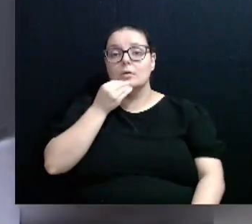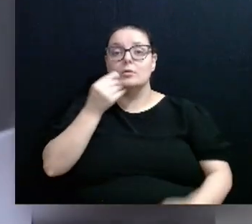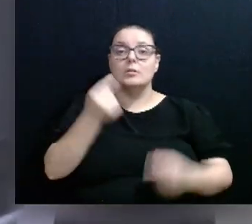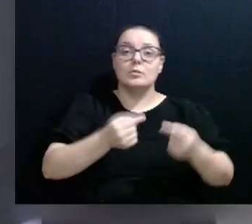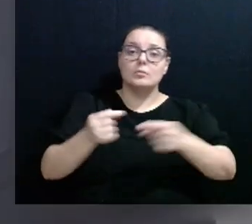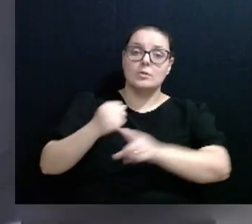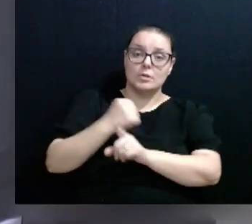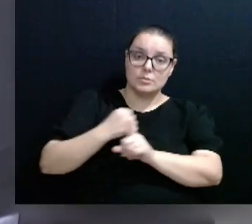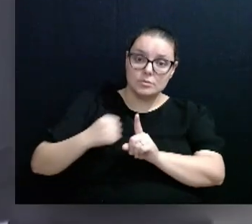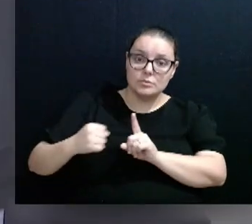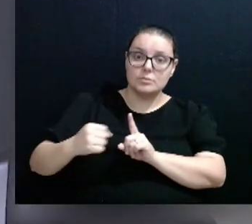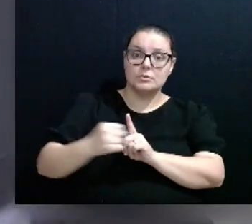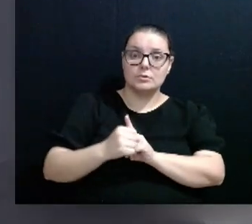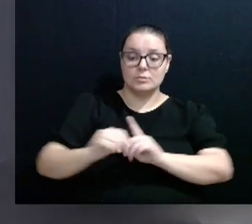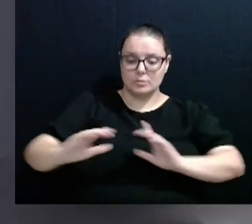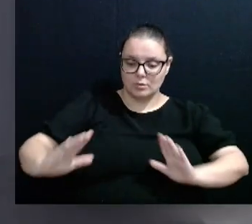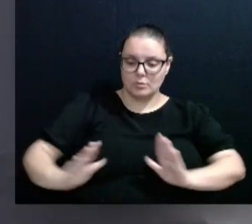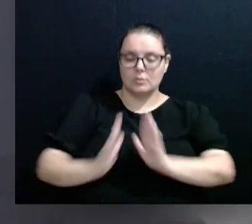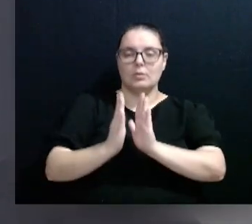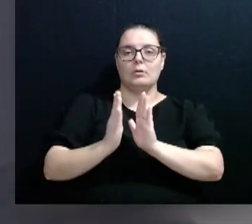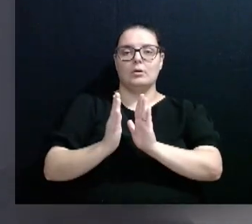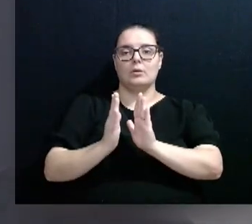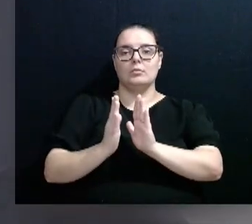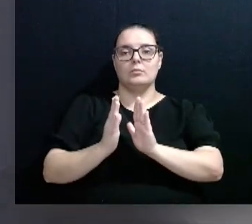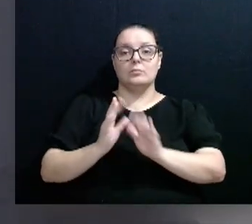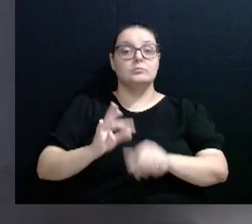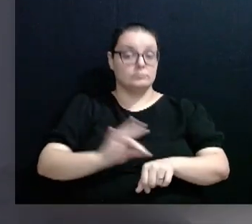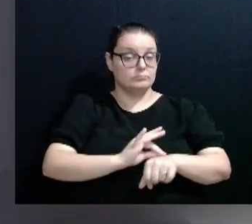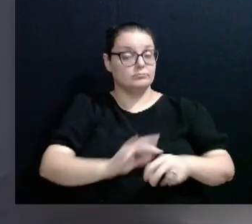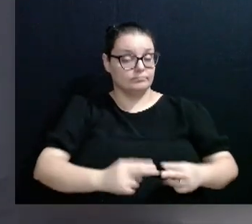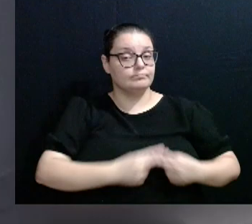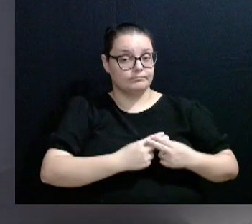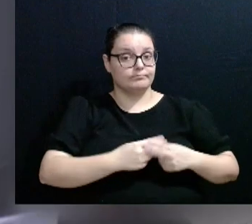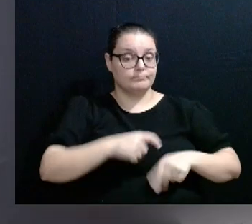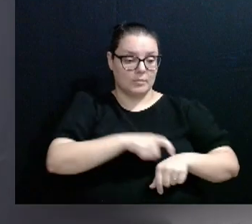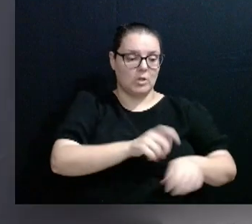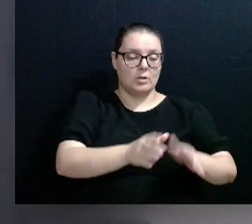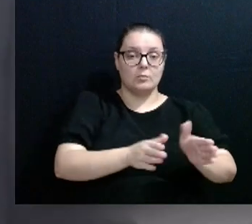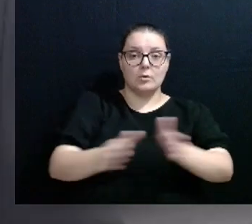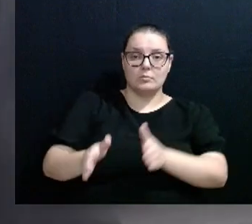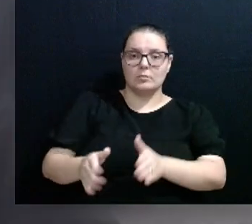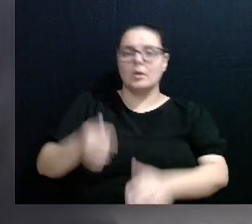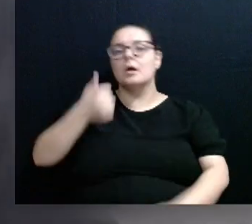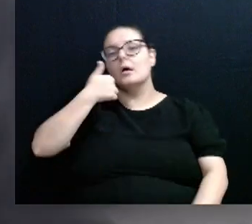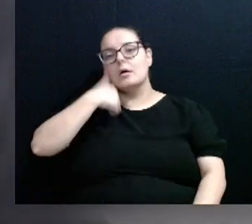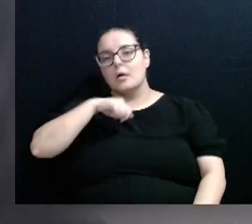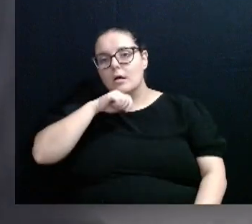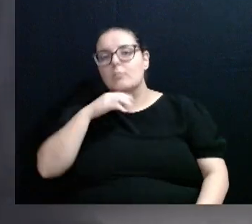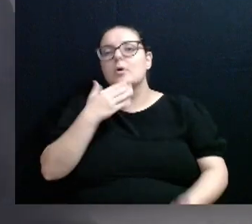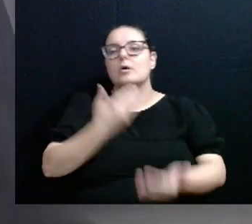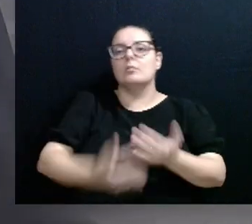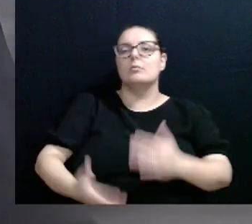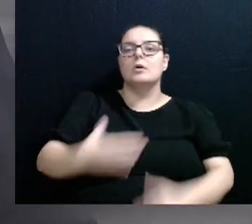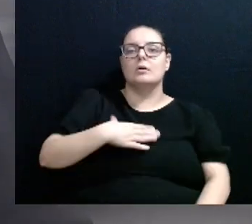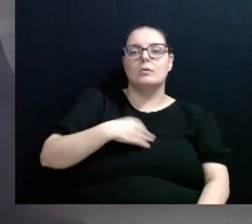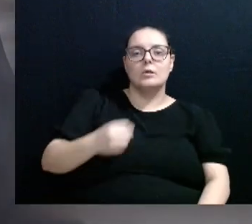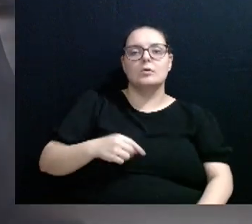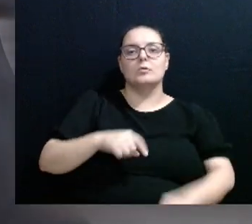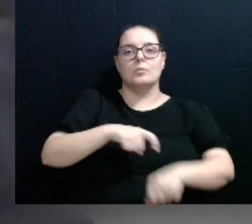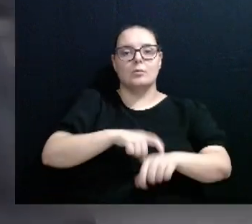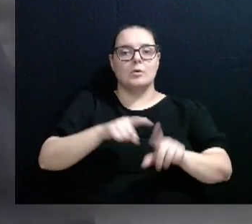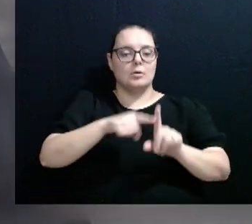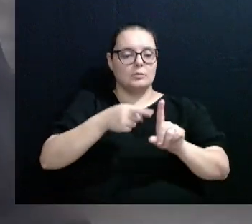o enfrentamento do luto nessa situação. A mãe que perde um filho durante a gravidez, o filho